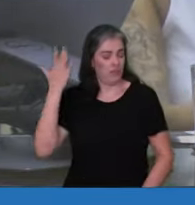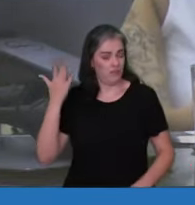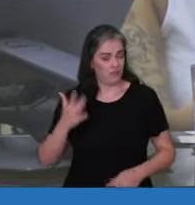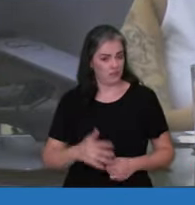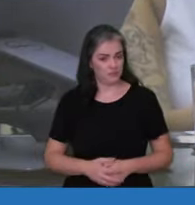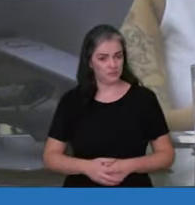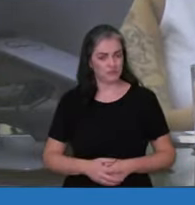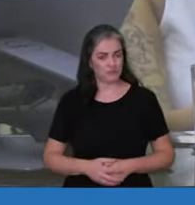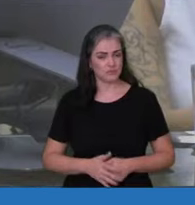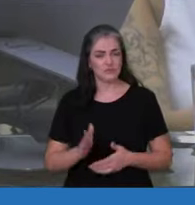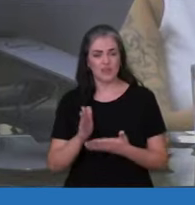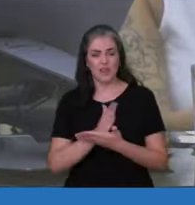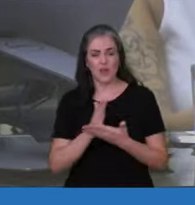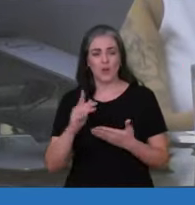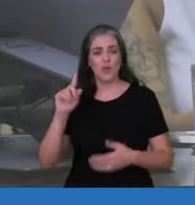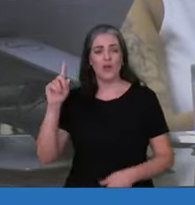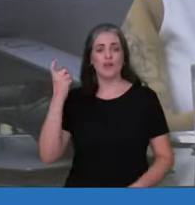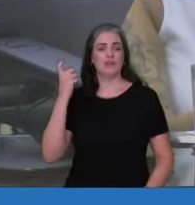ex-policiais já